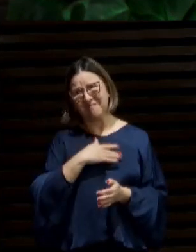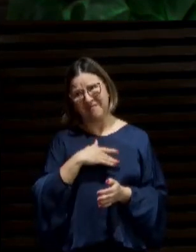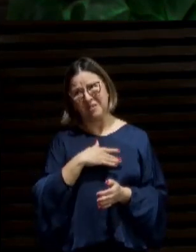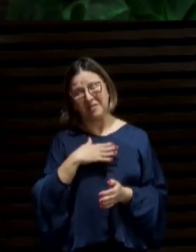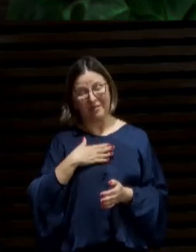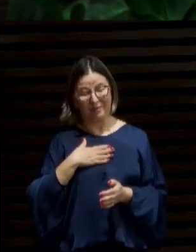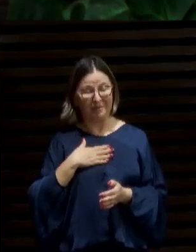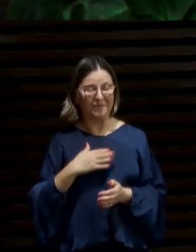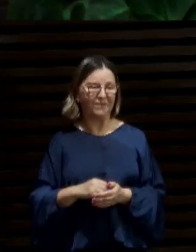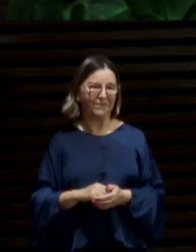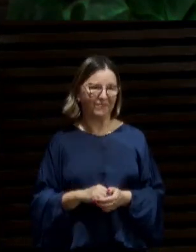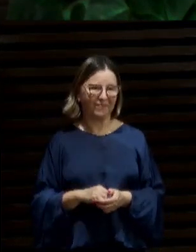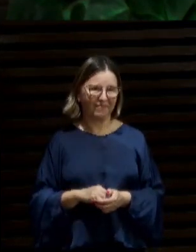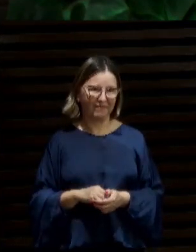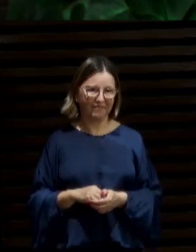misericórdia de mim.